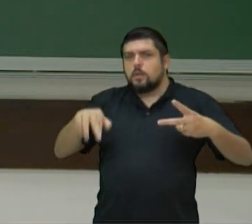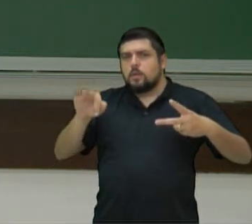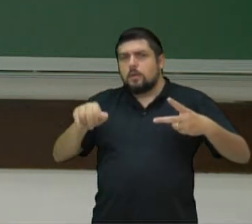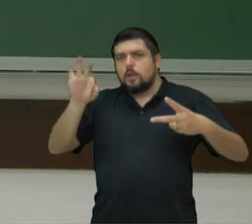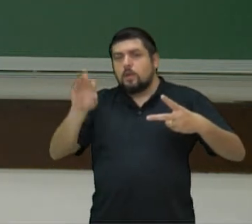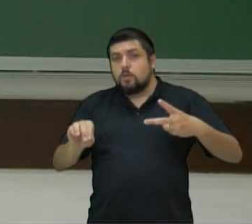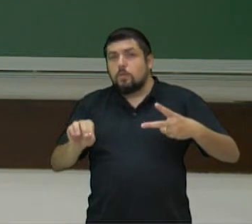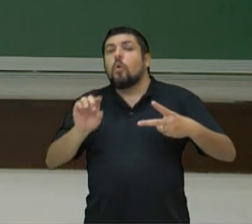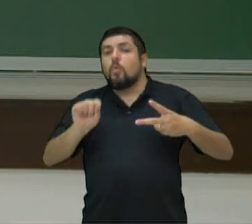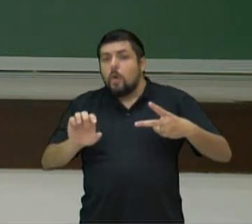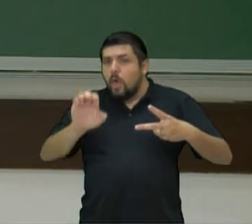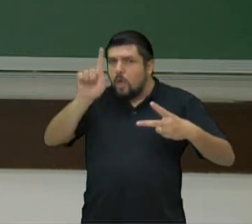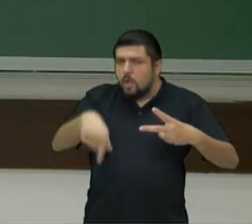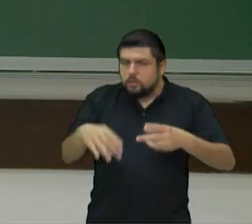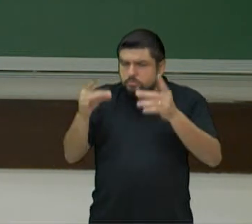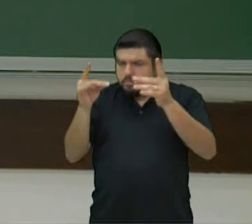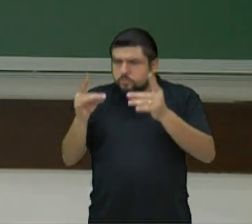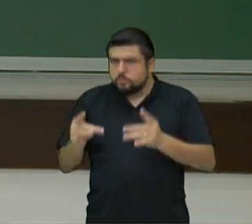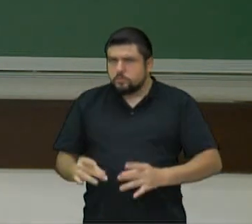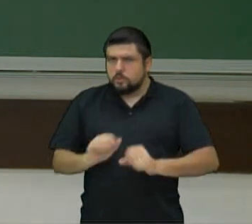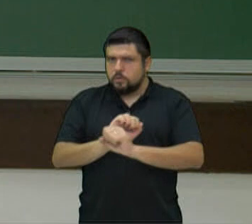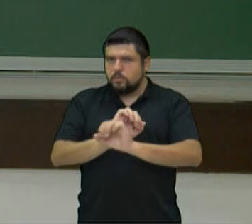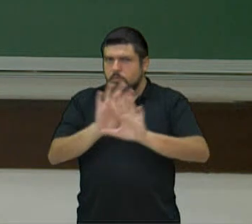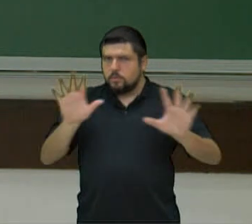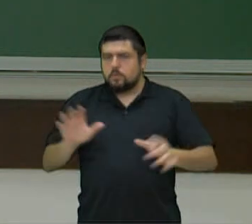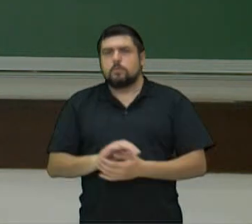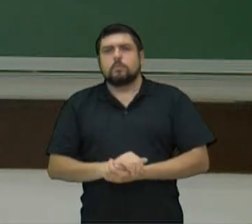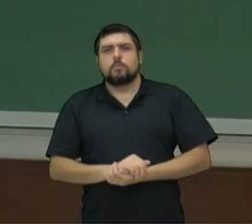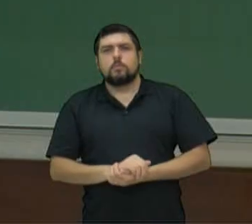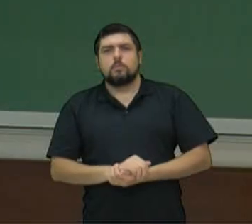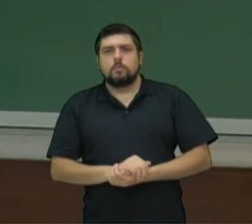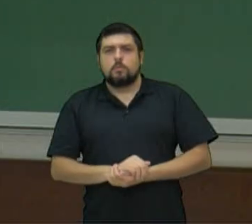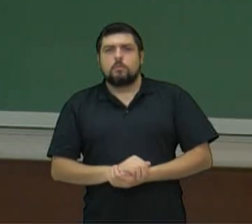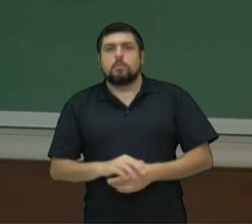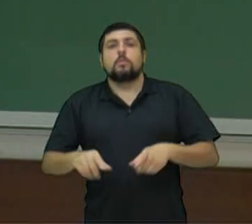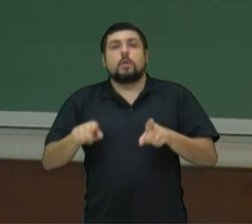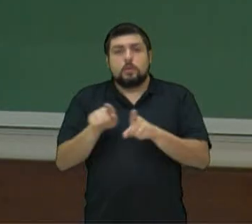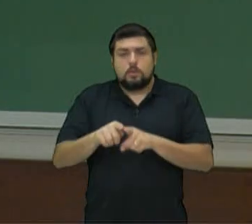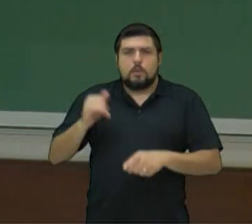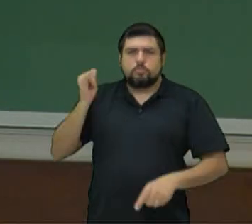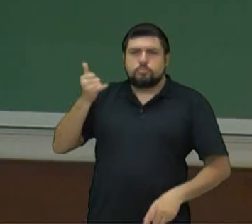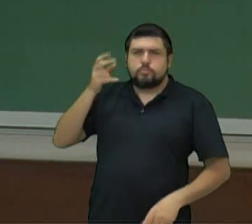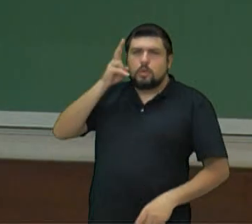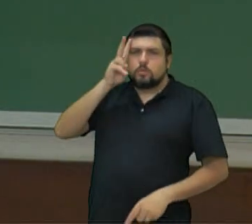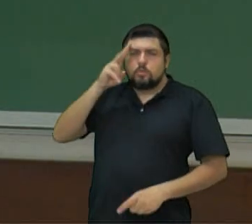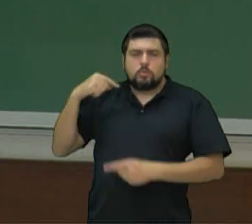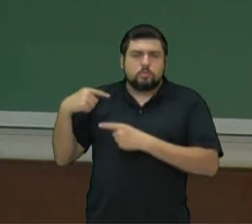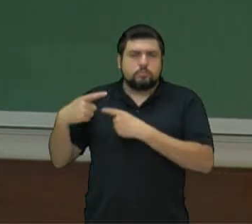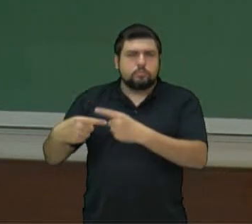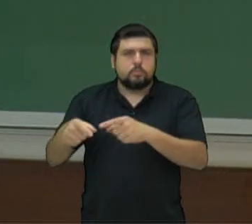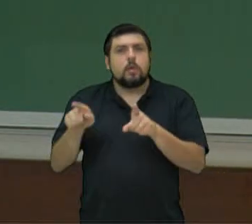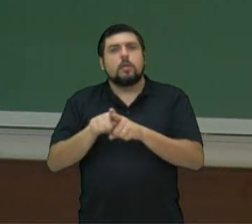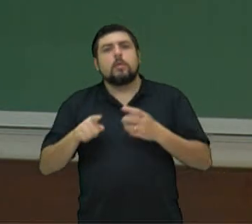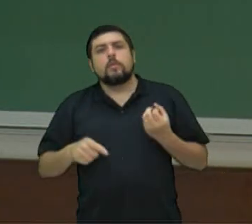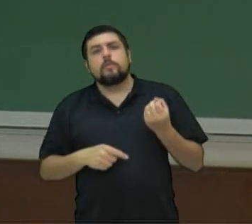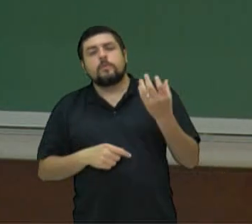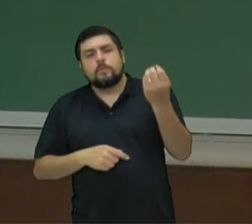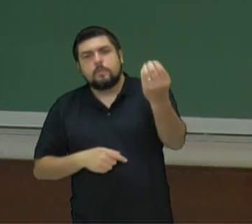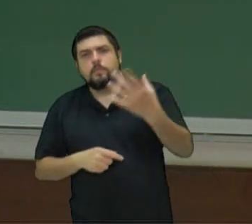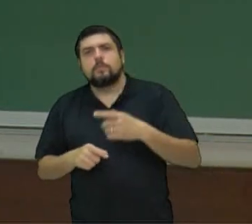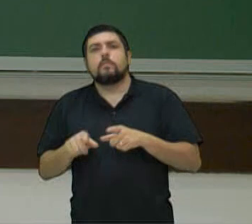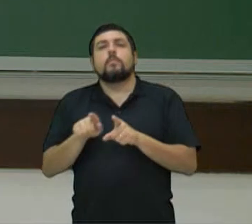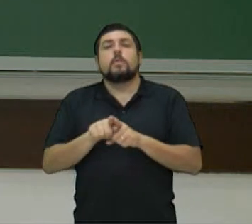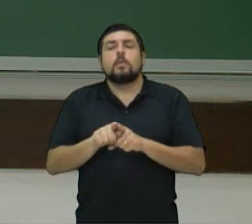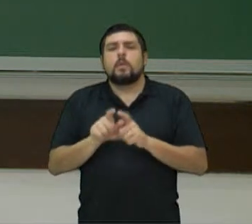uma descrição daquele produto. Também nos relatos históricos ou sobre viagens. Anúncios de